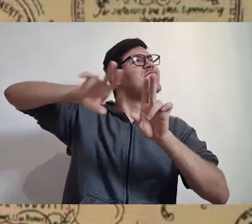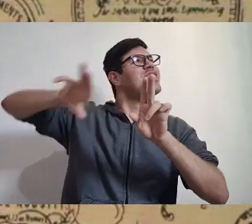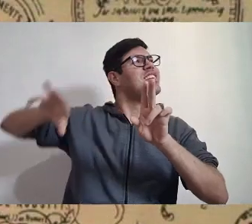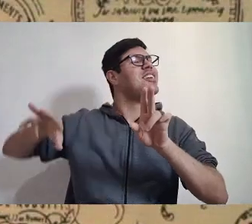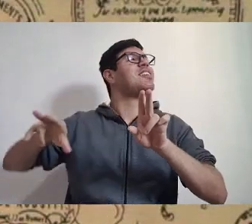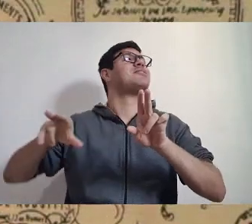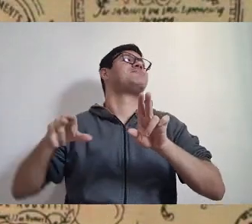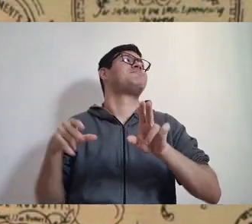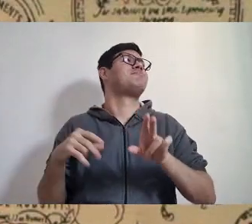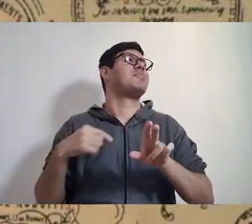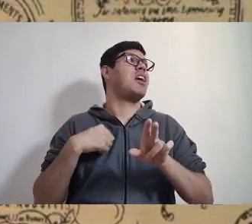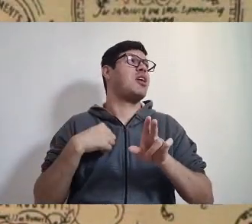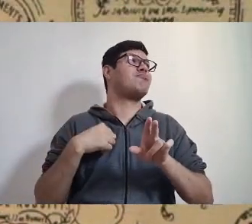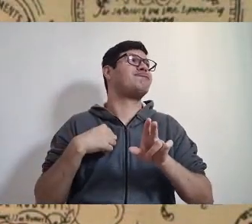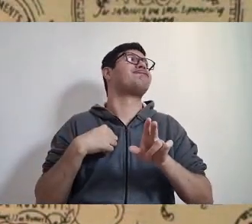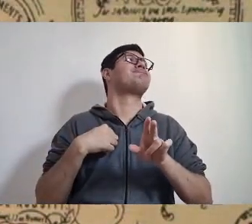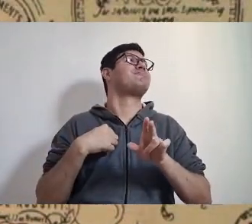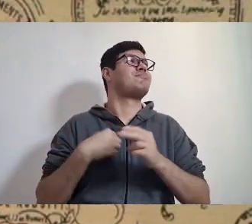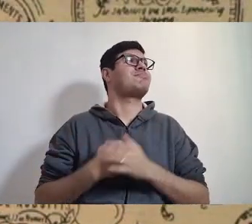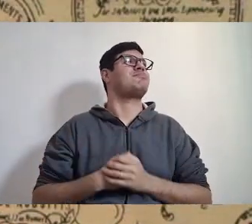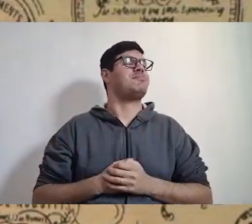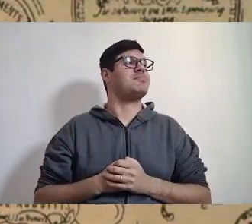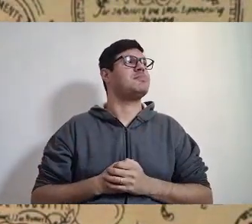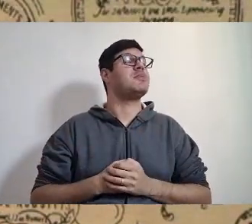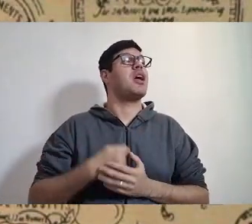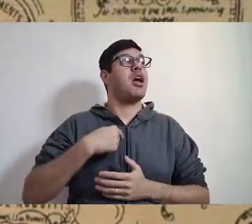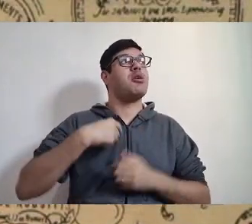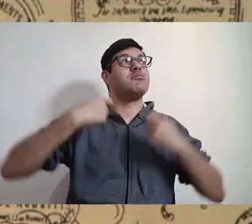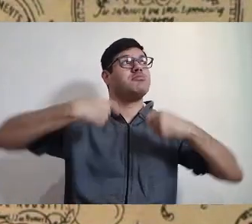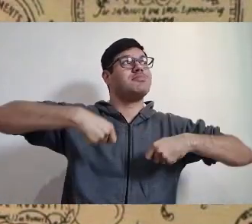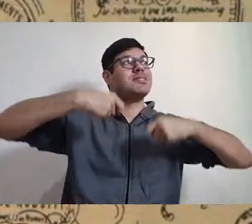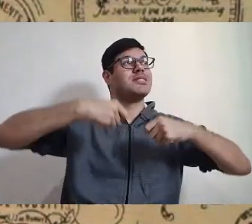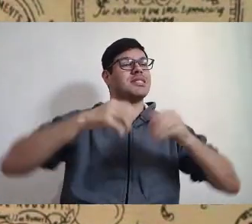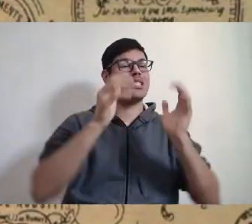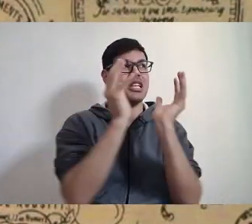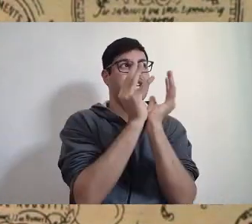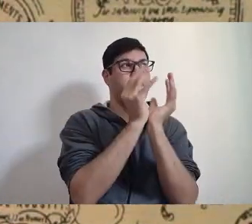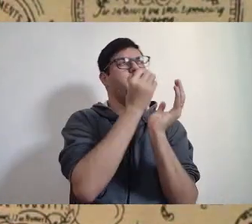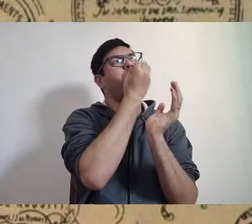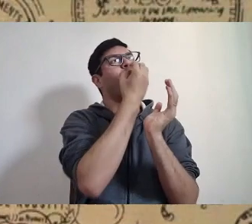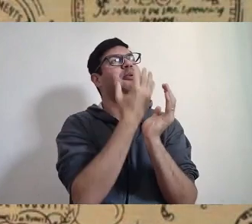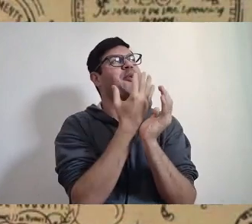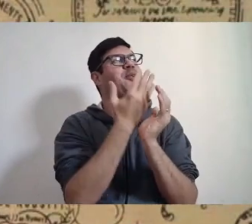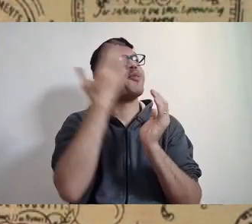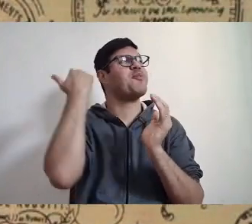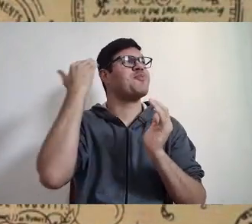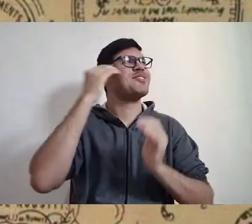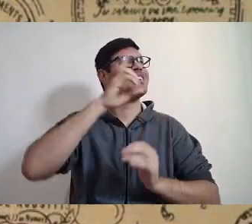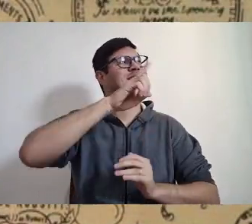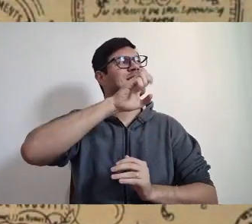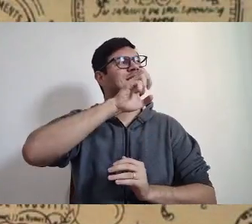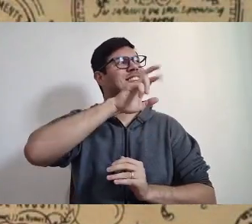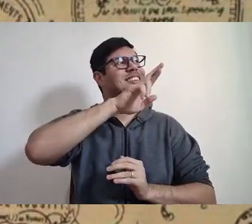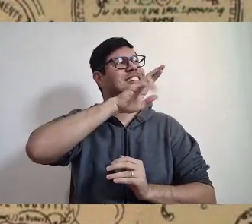que sempre tentar... É complicado. Isso. E aí a gente tem que ter uma equipe boa, Gil, assim como o Dercy fazia com você.